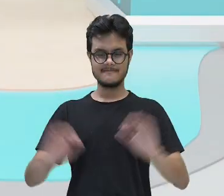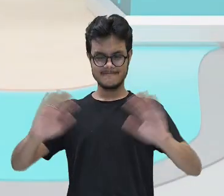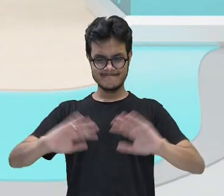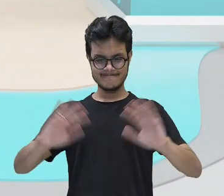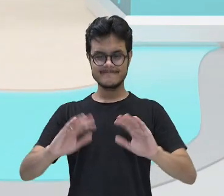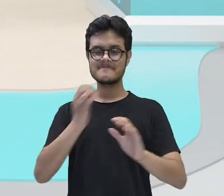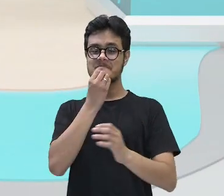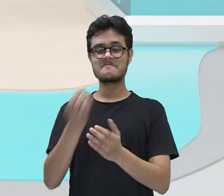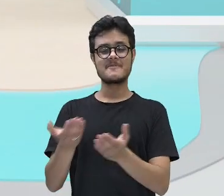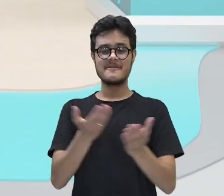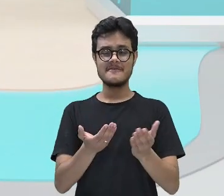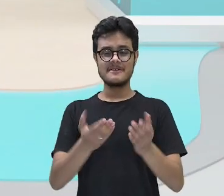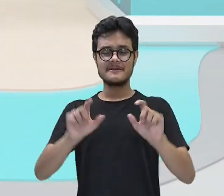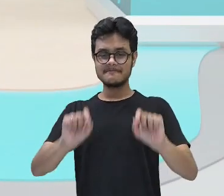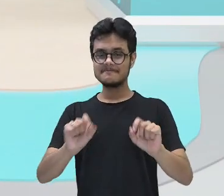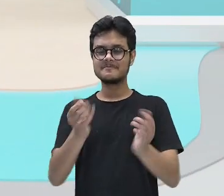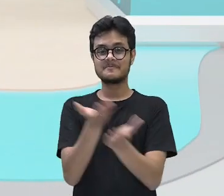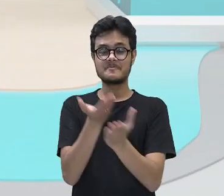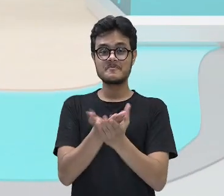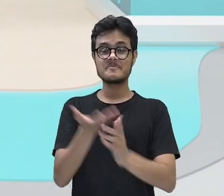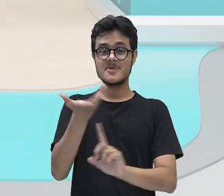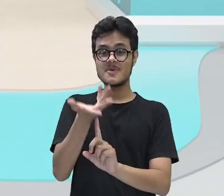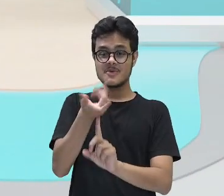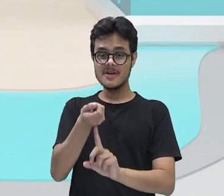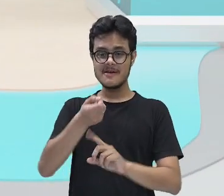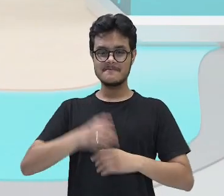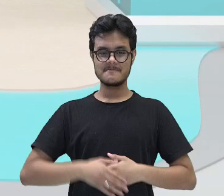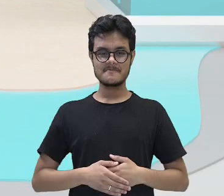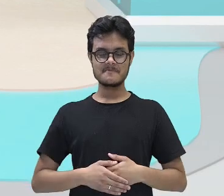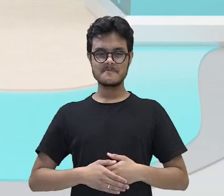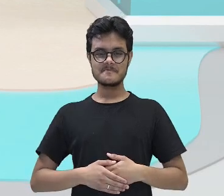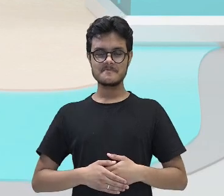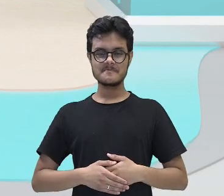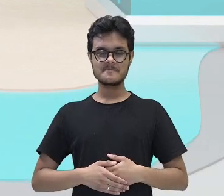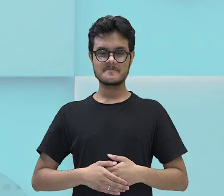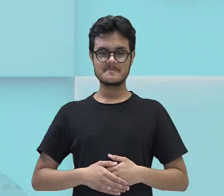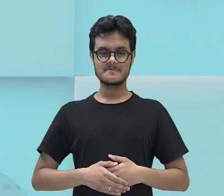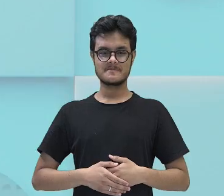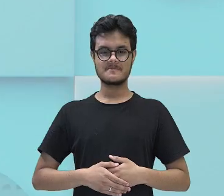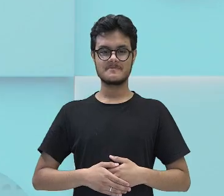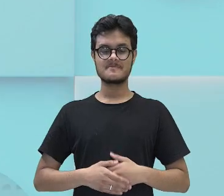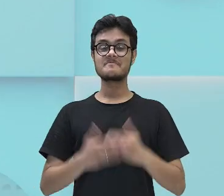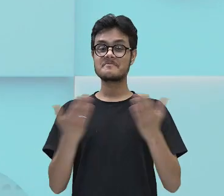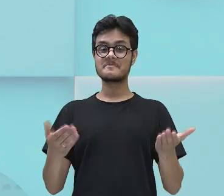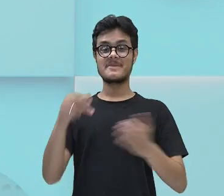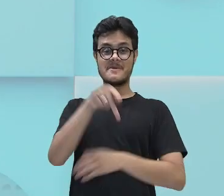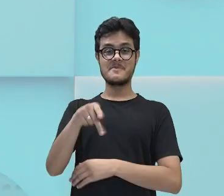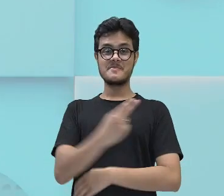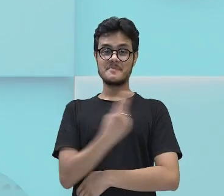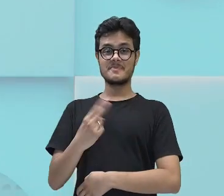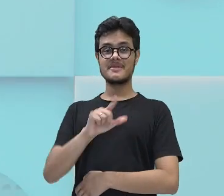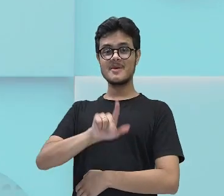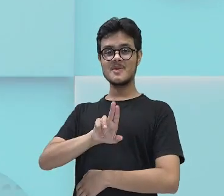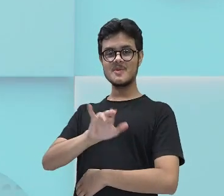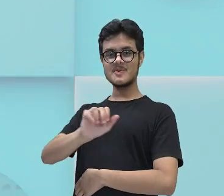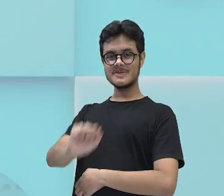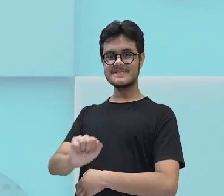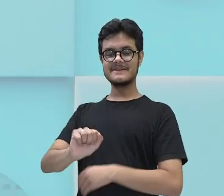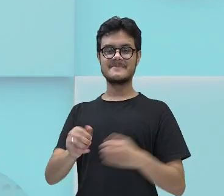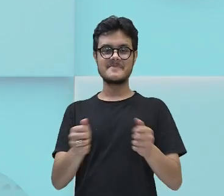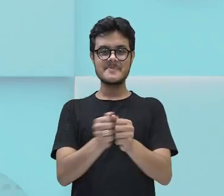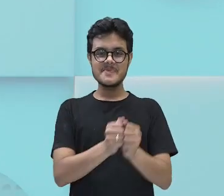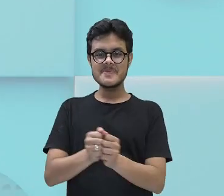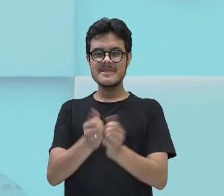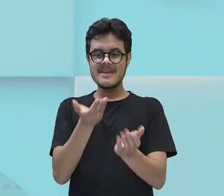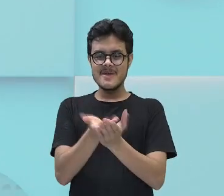Olá, sejam todos bem-vindos para mais uma aula de arte do ensino fundamental. Eu sou a professora Lúcia Santos e vou estar com